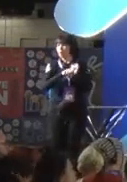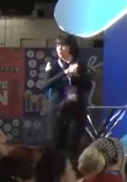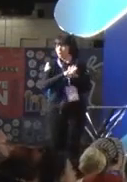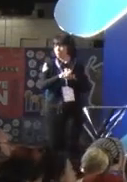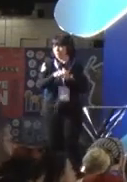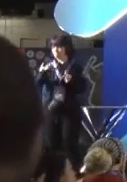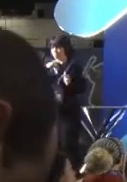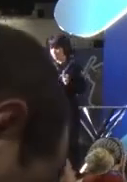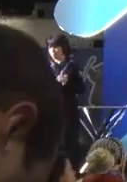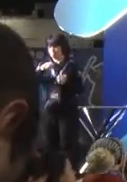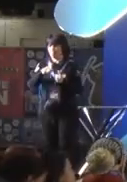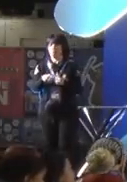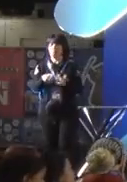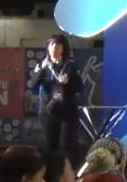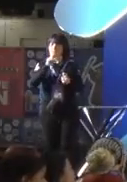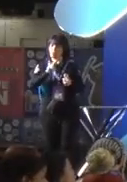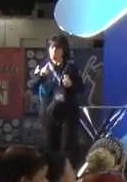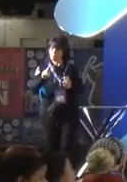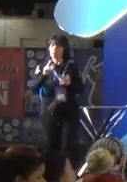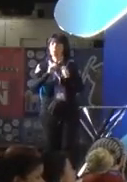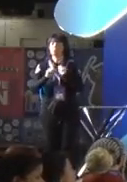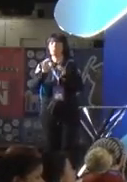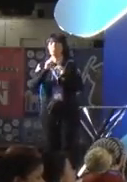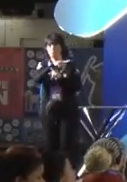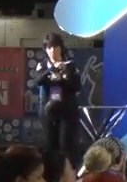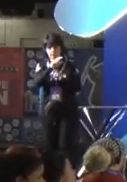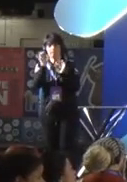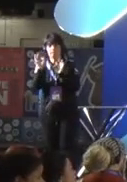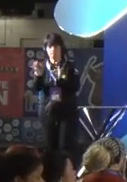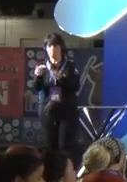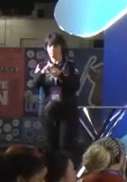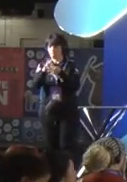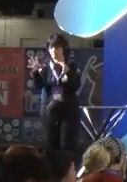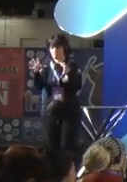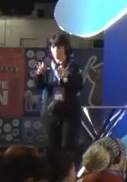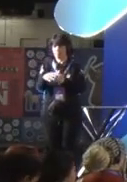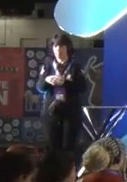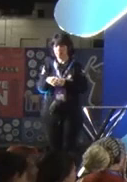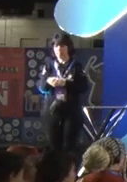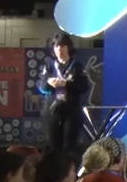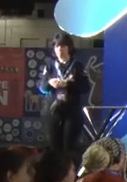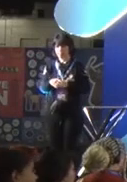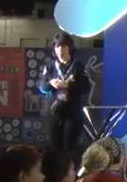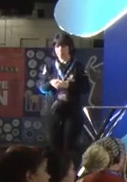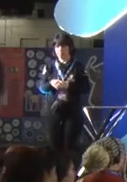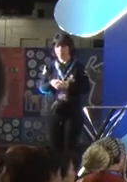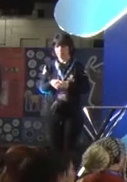se for o caso, tá bom? Se quiser perguntar em inglês também, fiquem à vontade. Quem começa? Sorry.